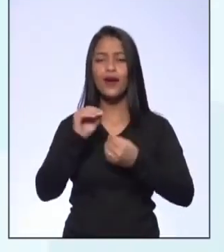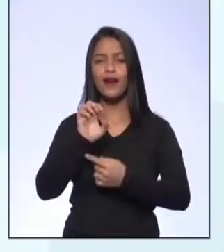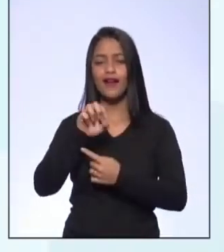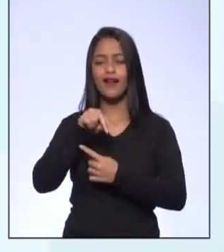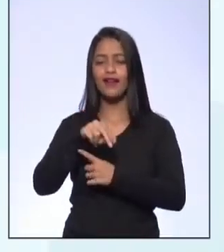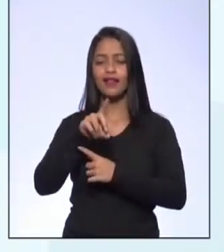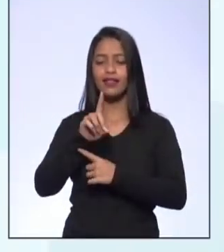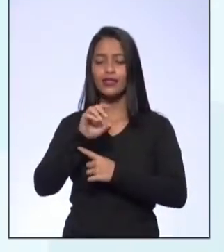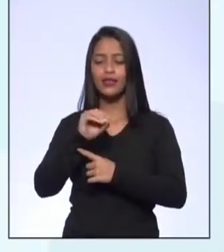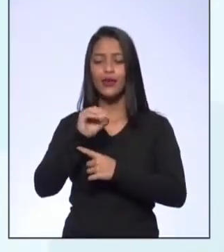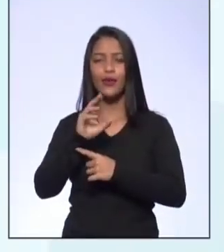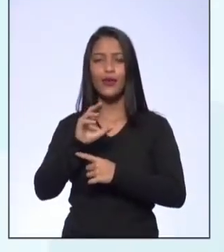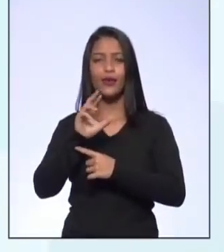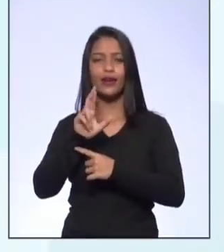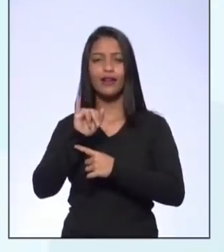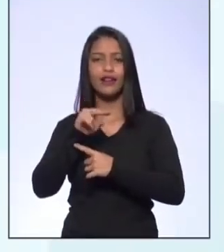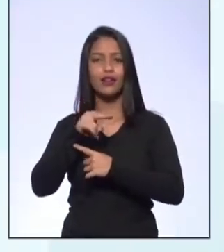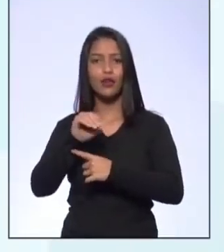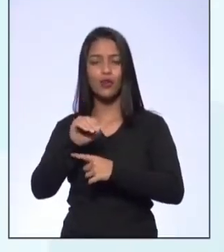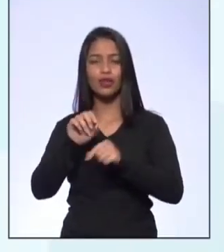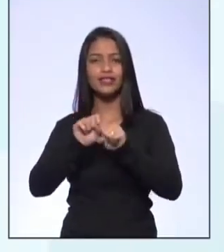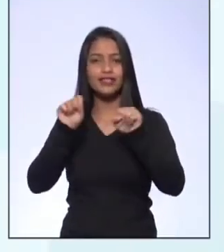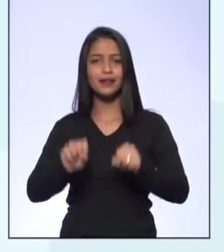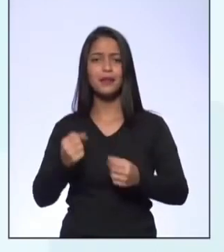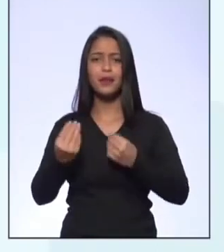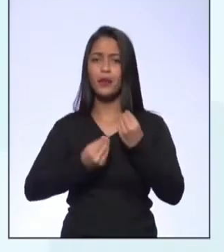Desculpa, gente. Não está mostrando